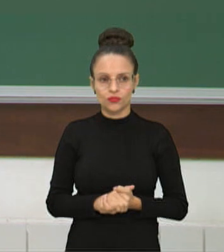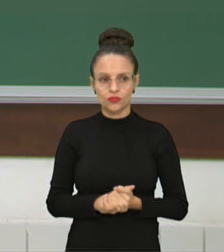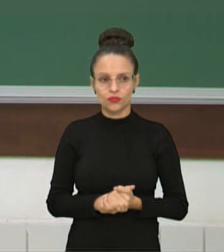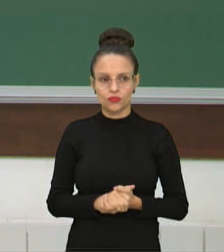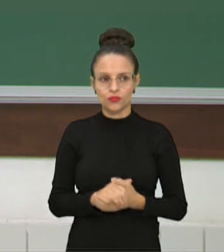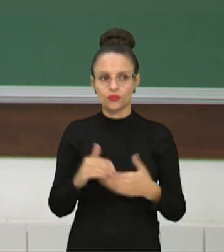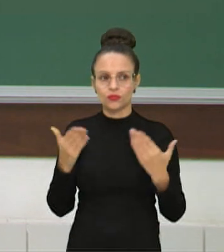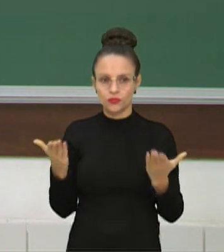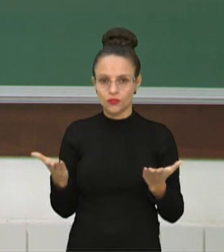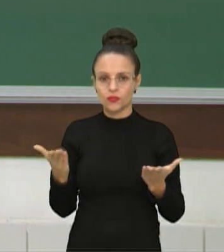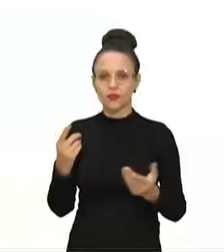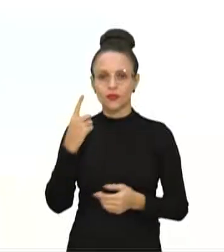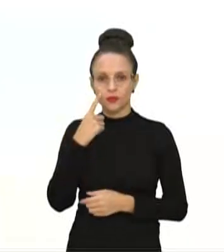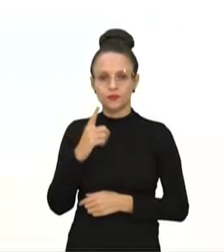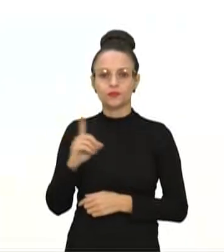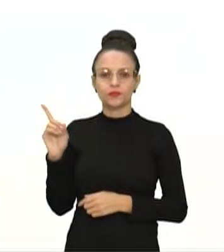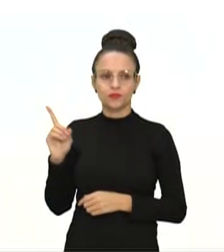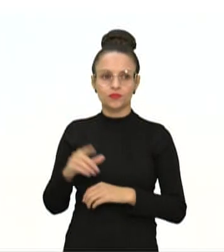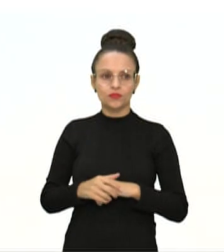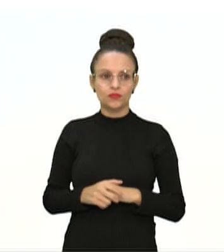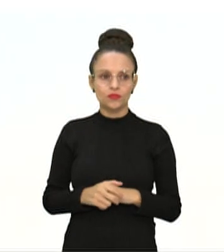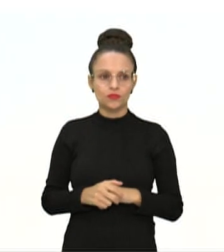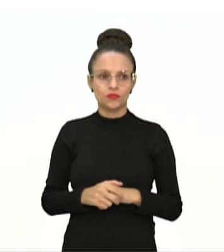Então, acabei de comentar, né,